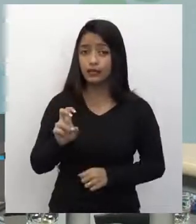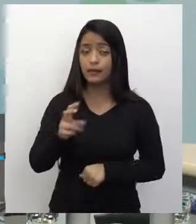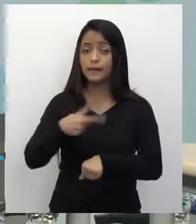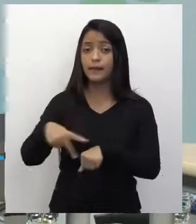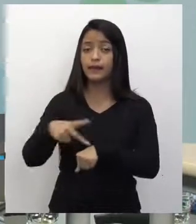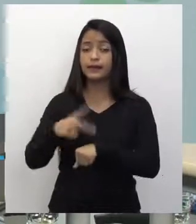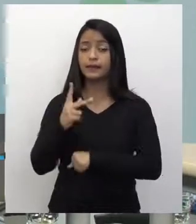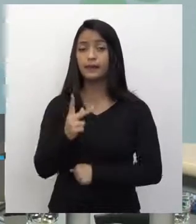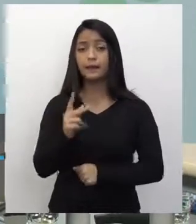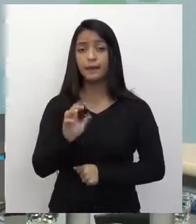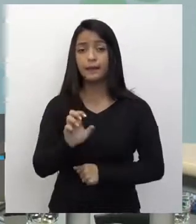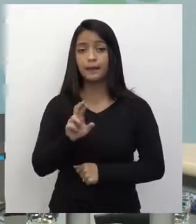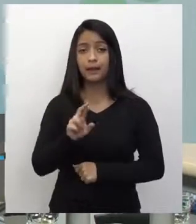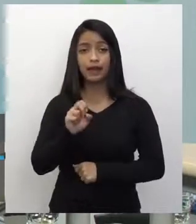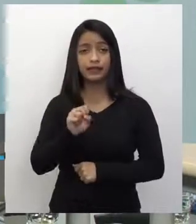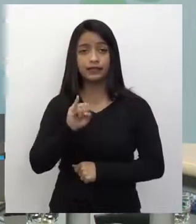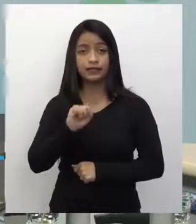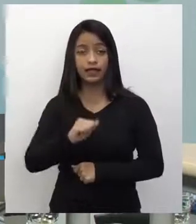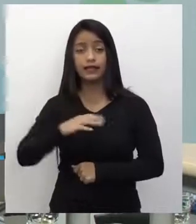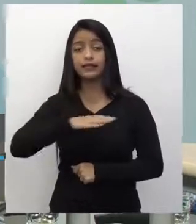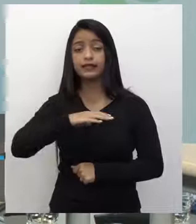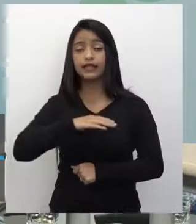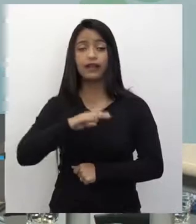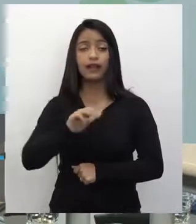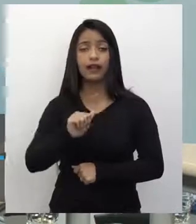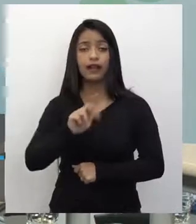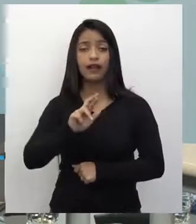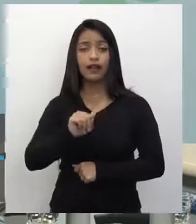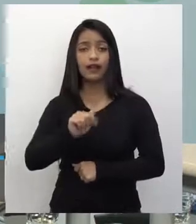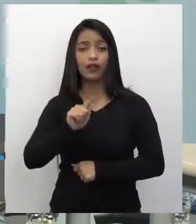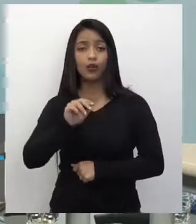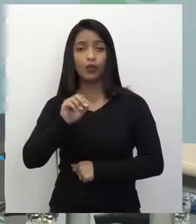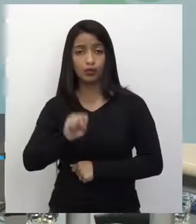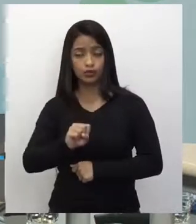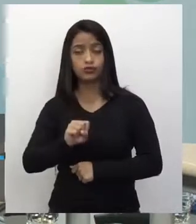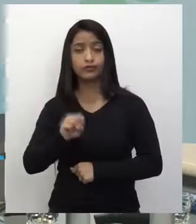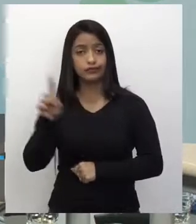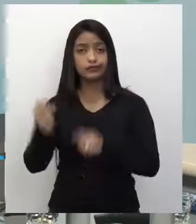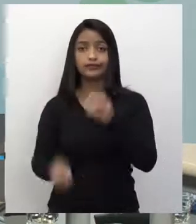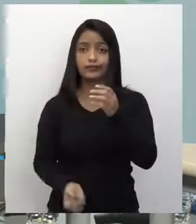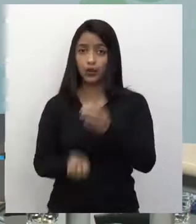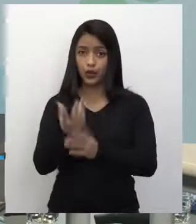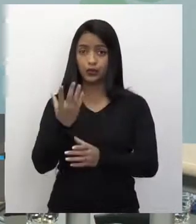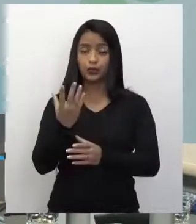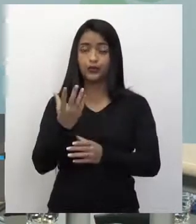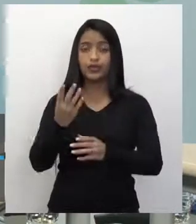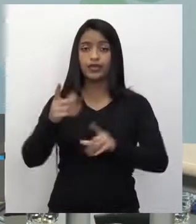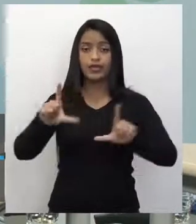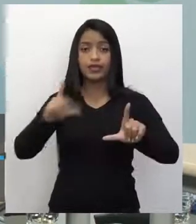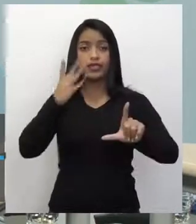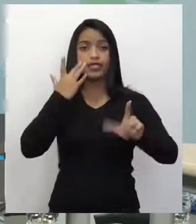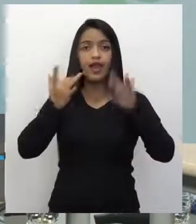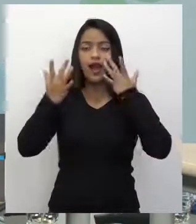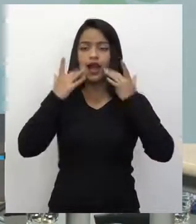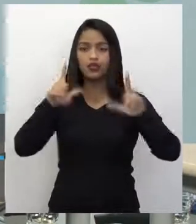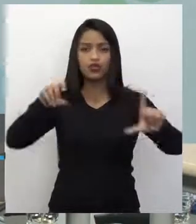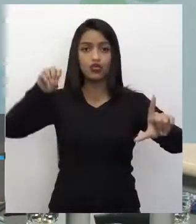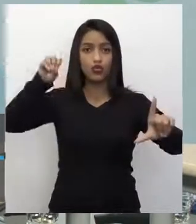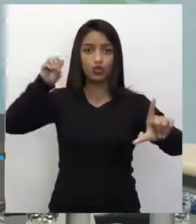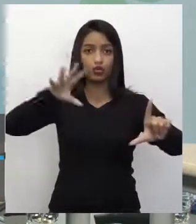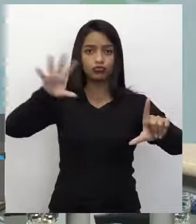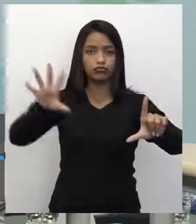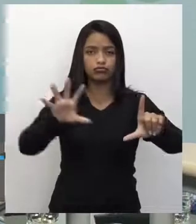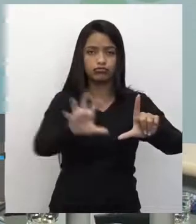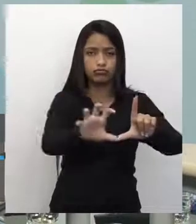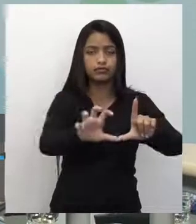Teatro de Sombras na cidade de Karagoz, na Pérsia, tá? Então, se tinha, né, como que era feito esse Teatro